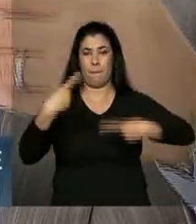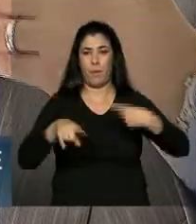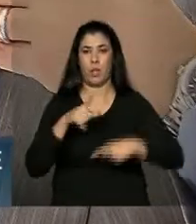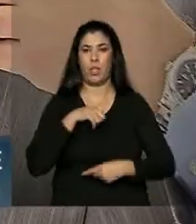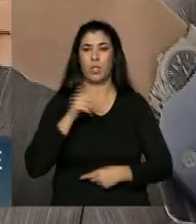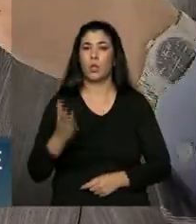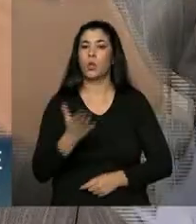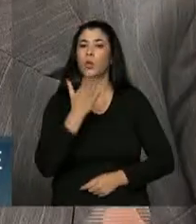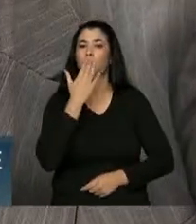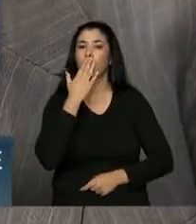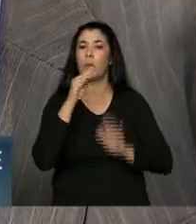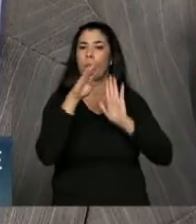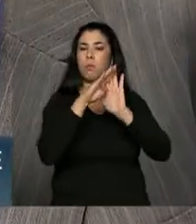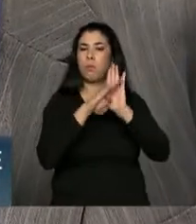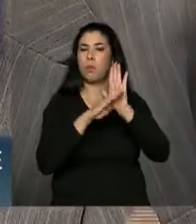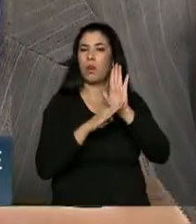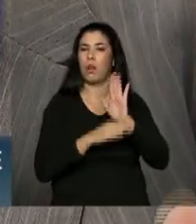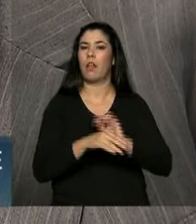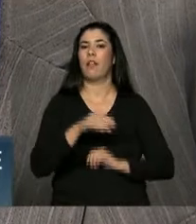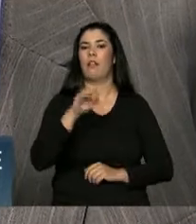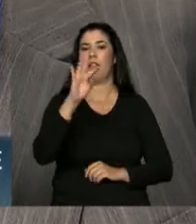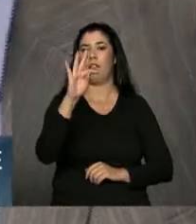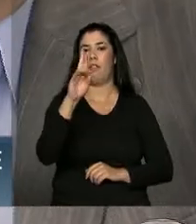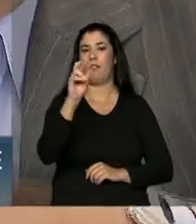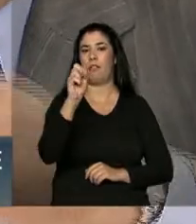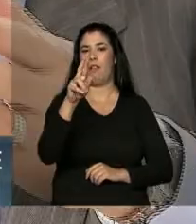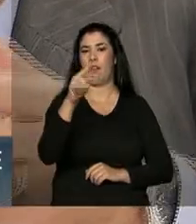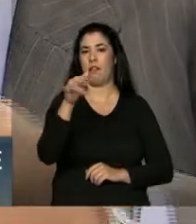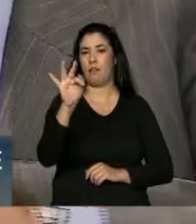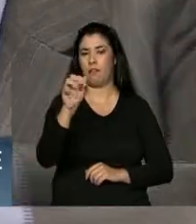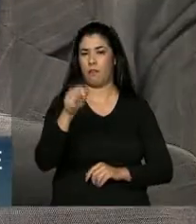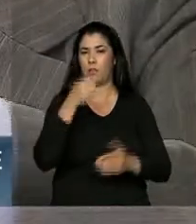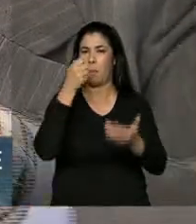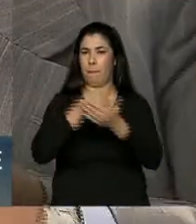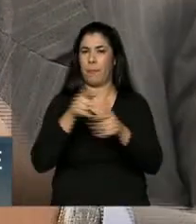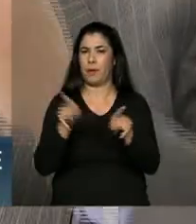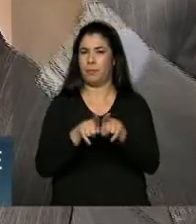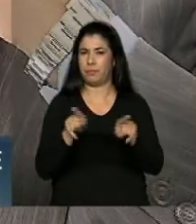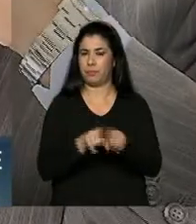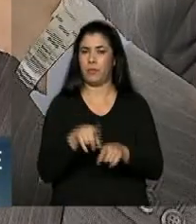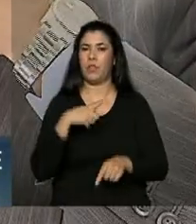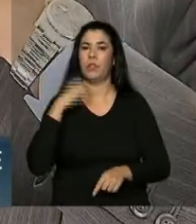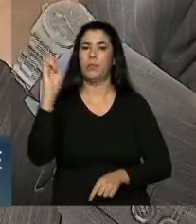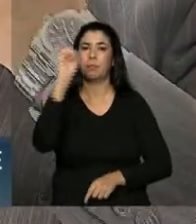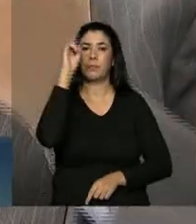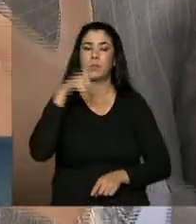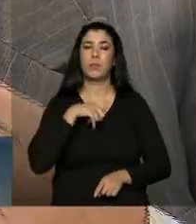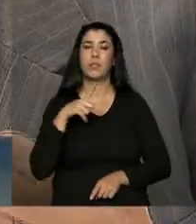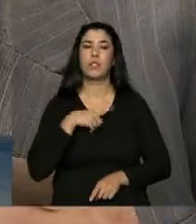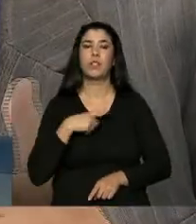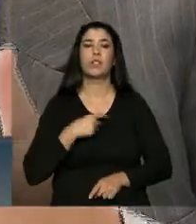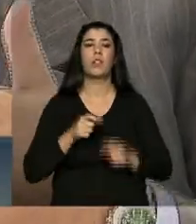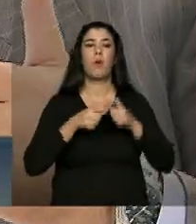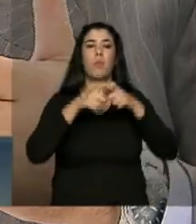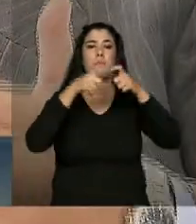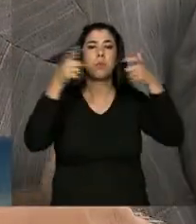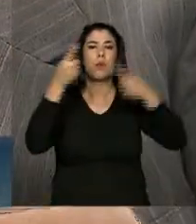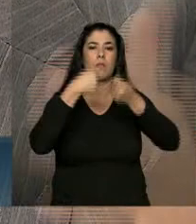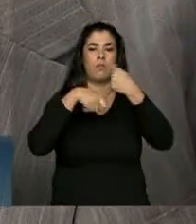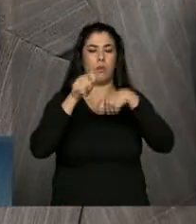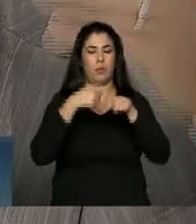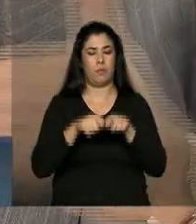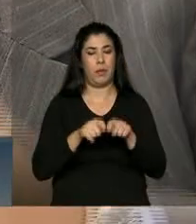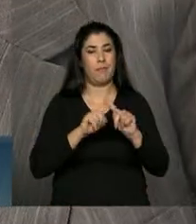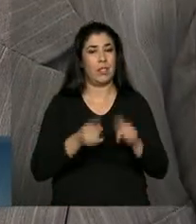vem funcionando e o realismo tarifário vem funcionando é óbvio que também tivemos uma retratação macroeconômica